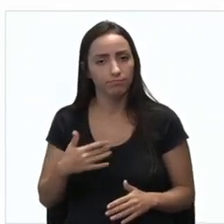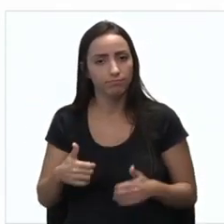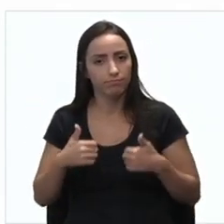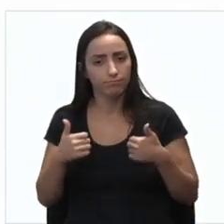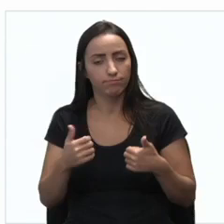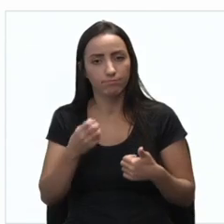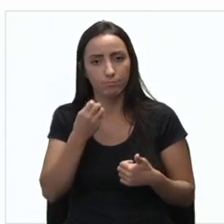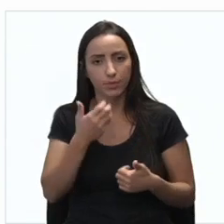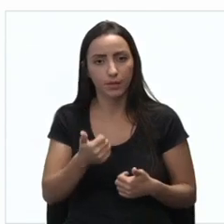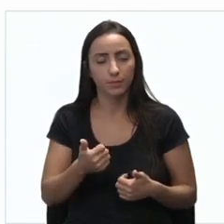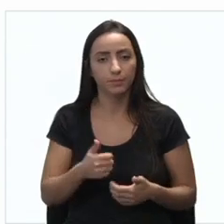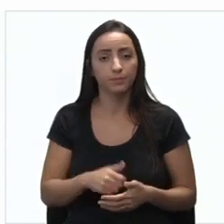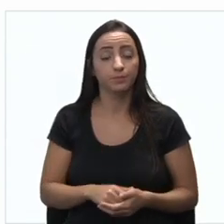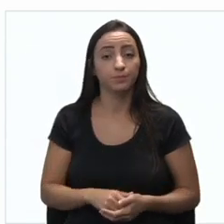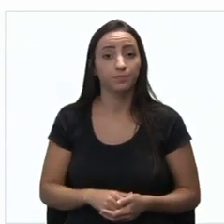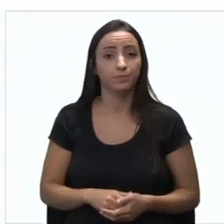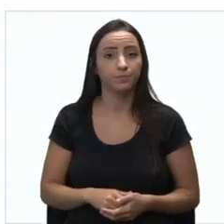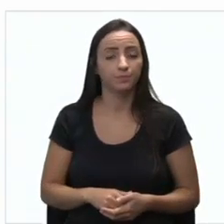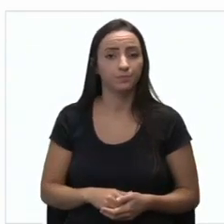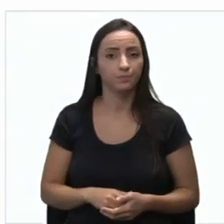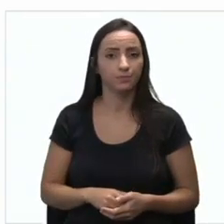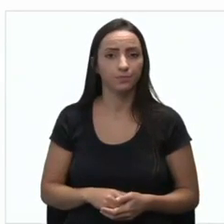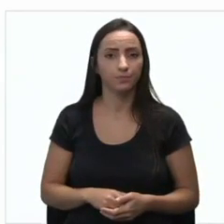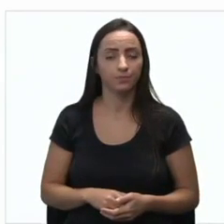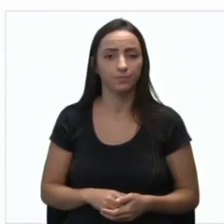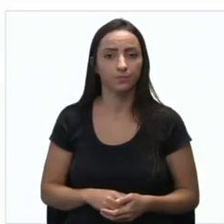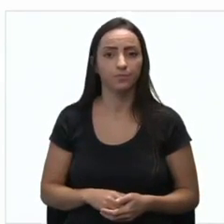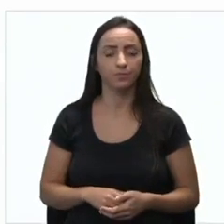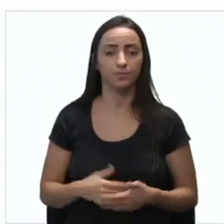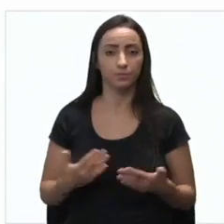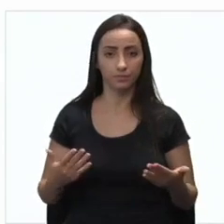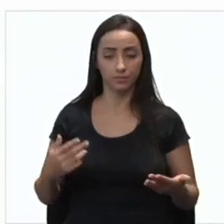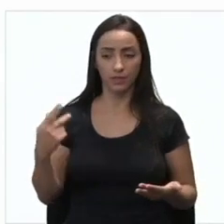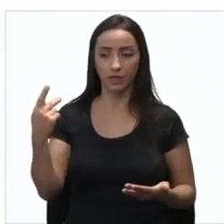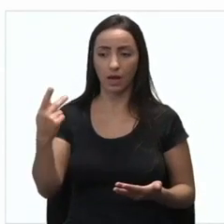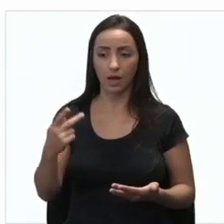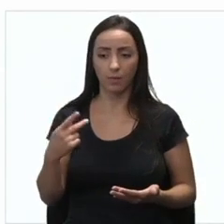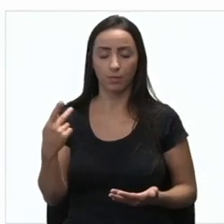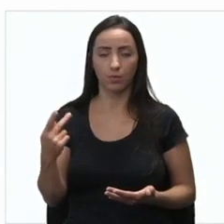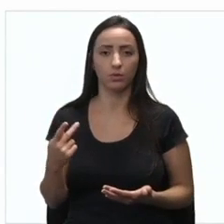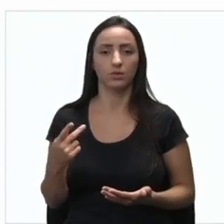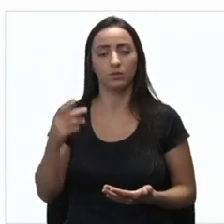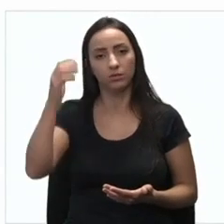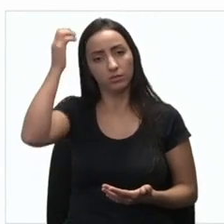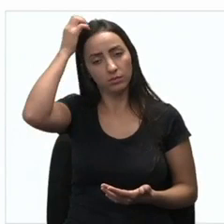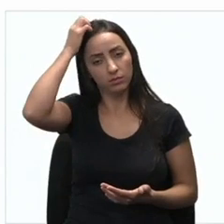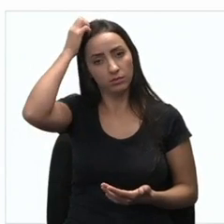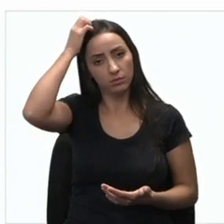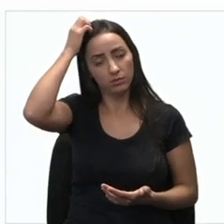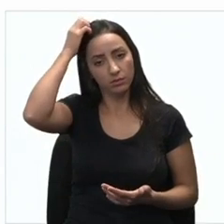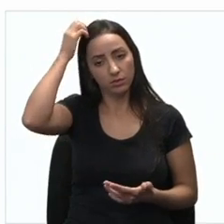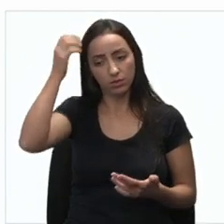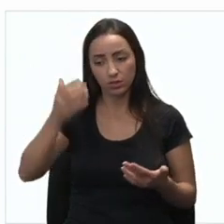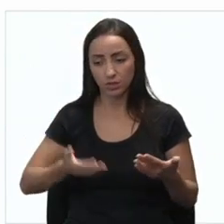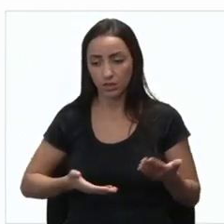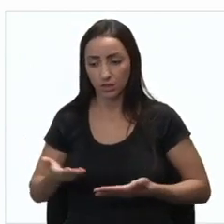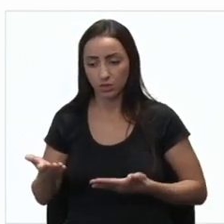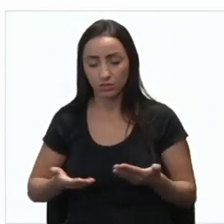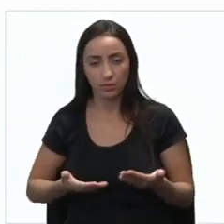prontamente, certo? Portanto, né, a política de humanização de